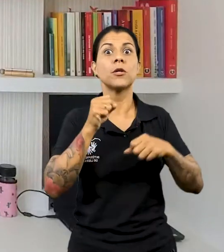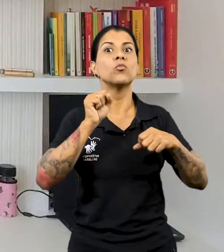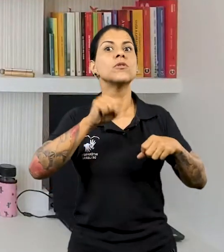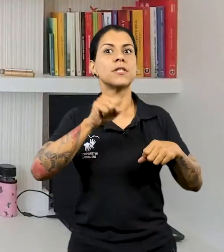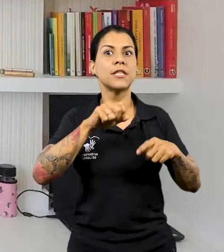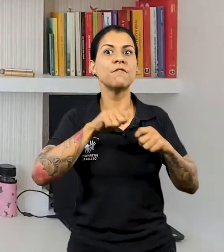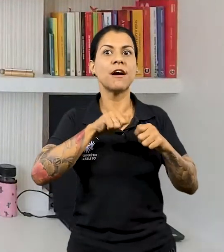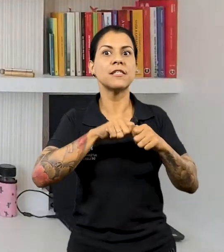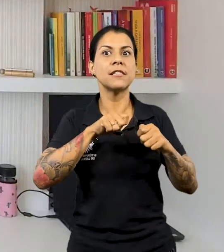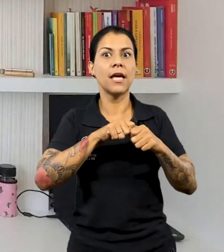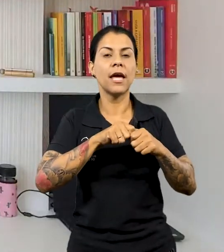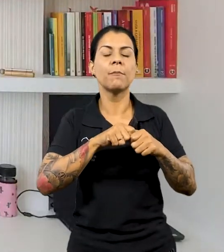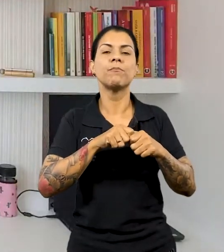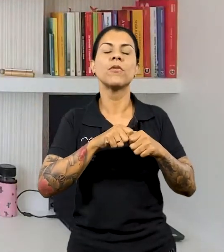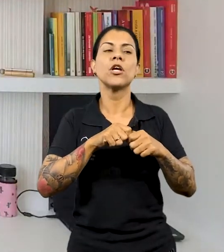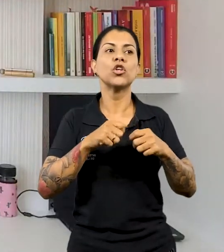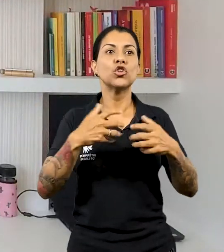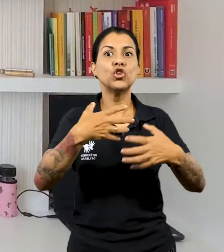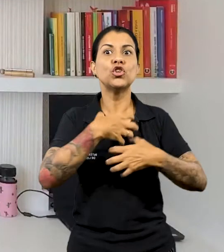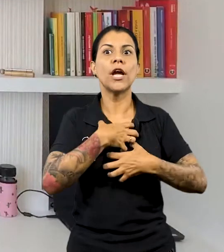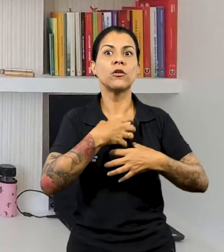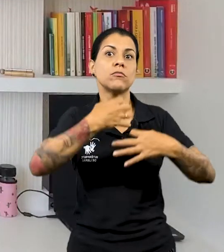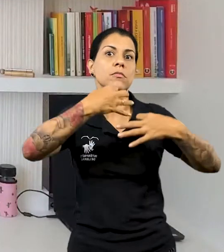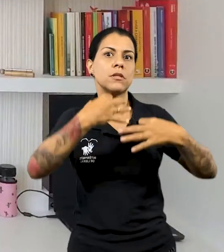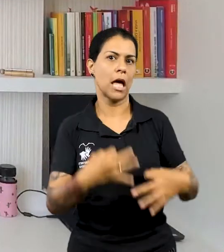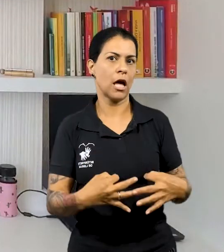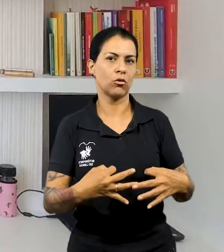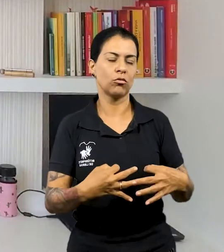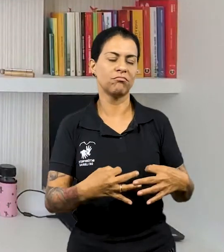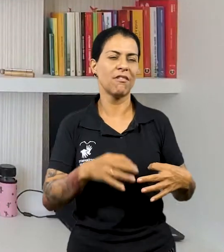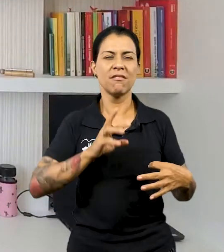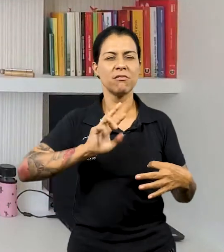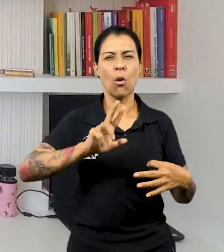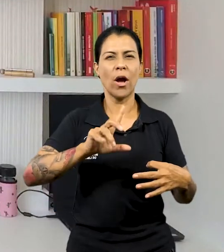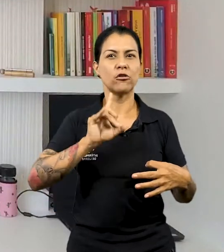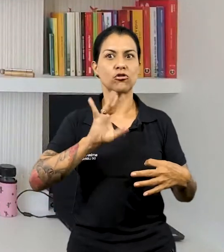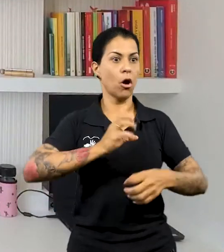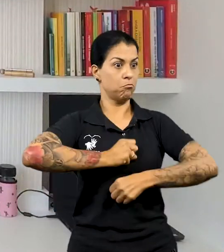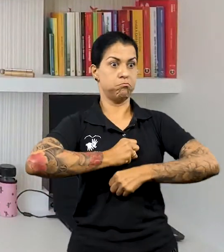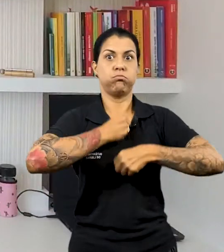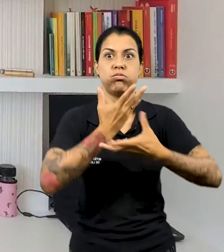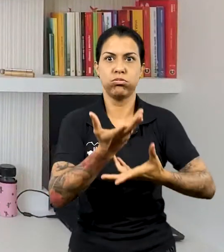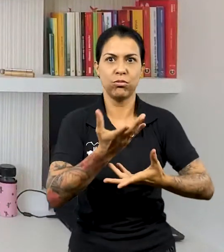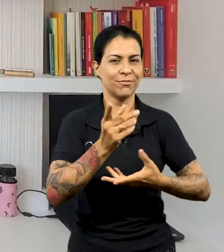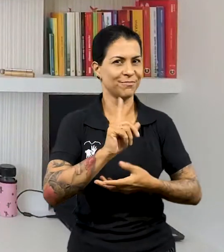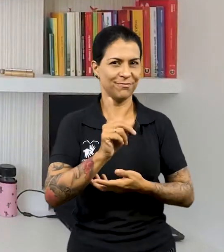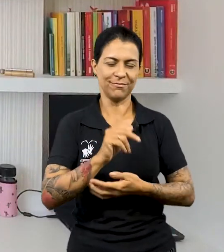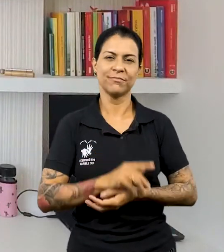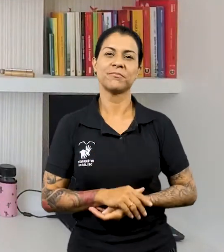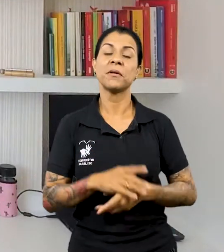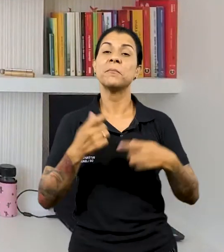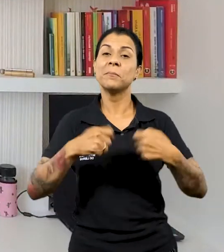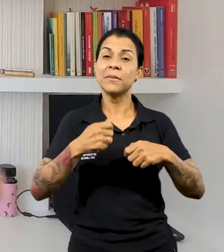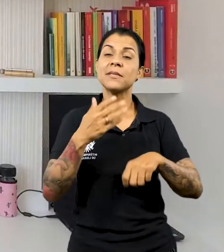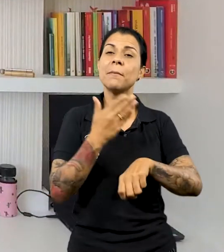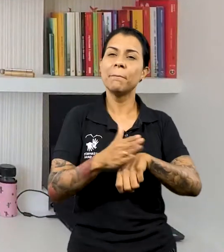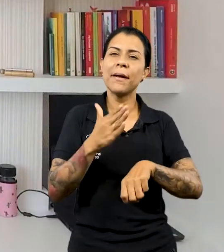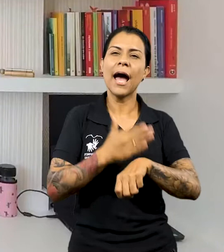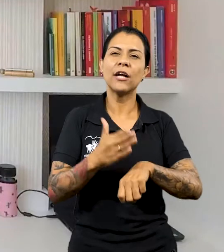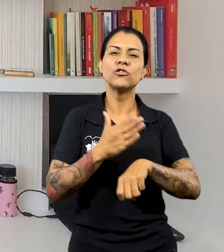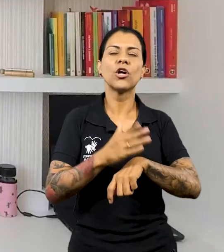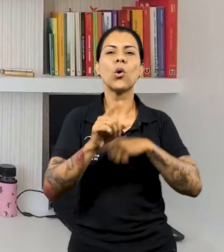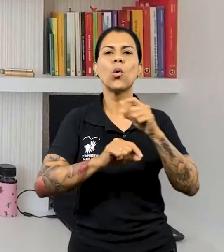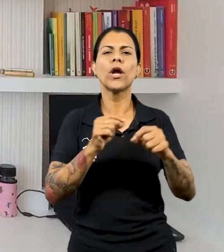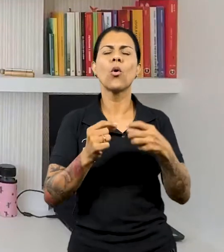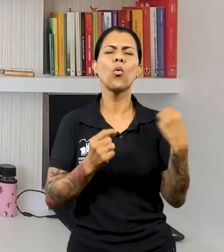podemos responder sabiamente a elas, ao invés de simplesmente reagir. E de forma